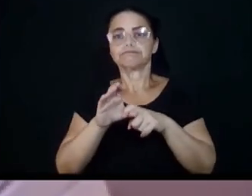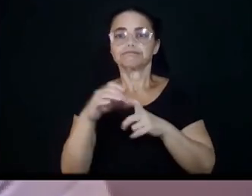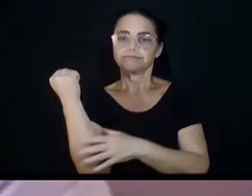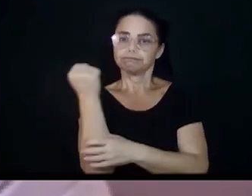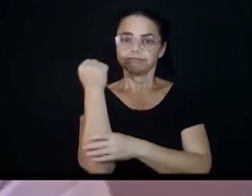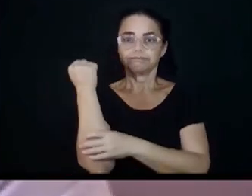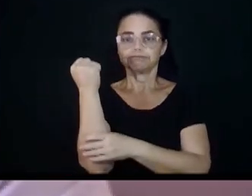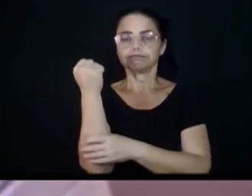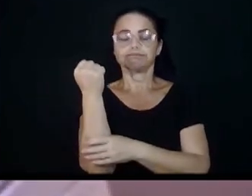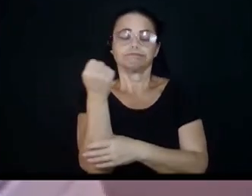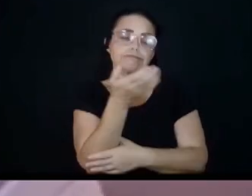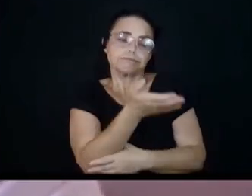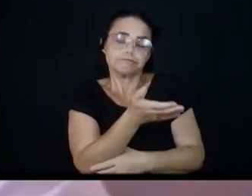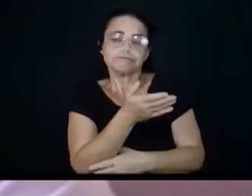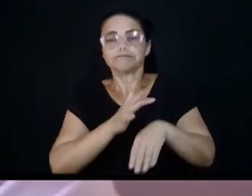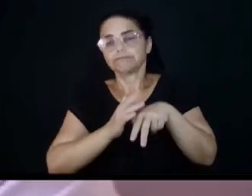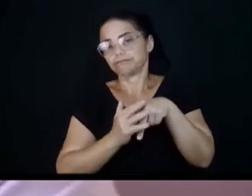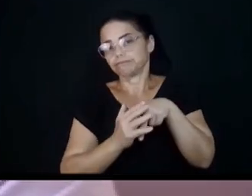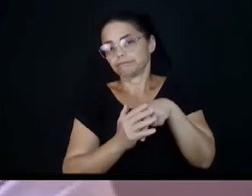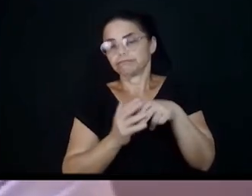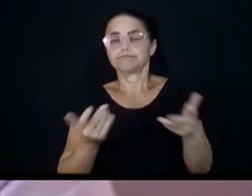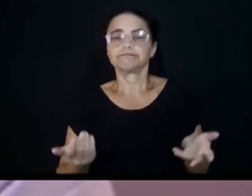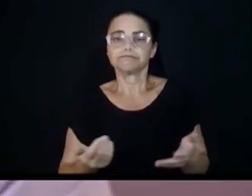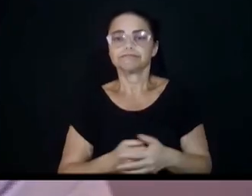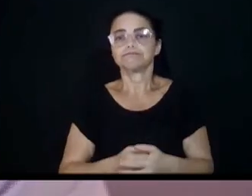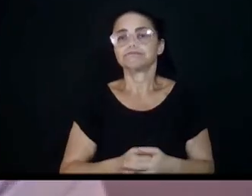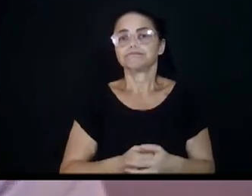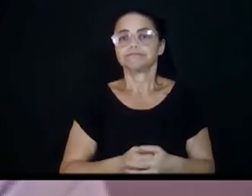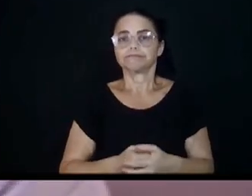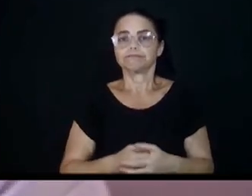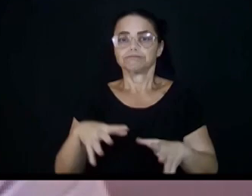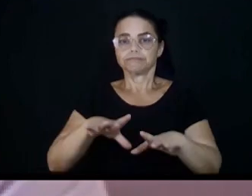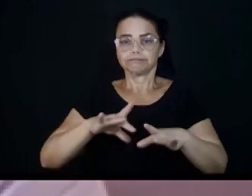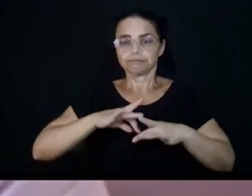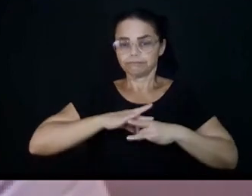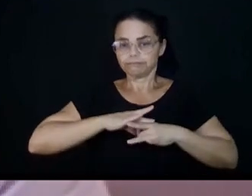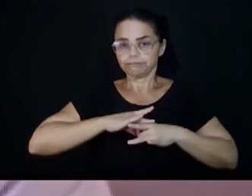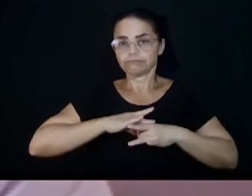paciente, dependendo do órgão acometido, dependendo do momento